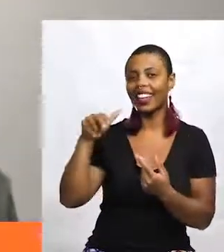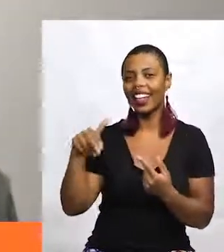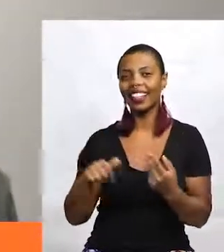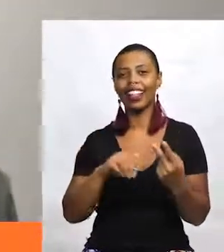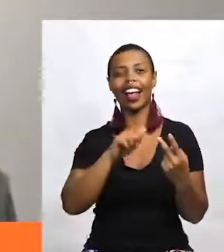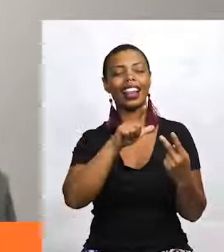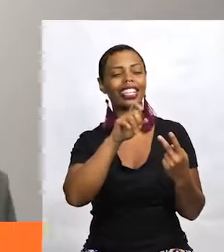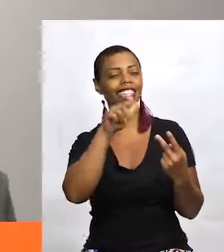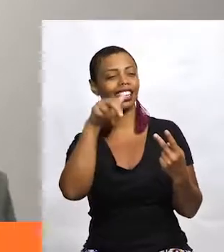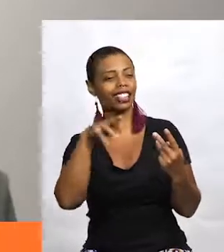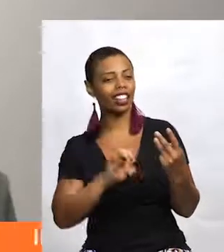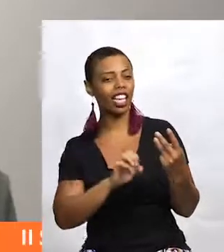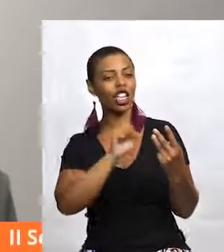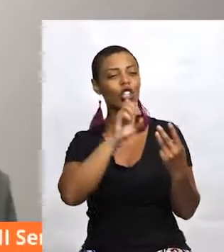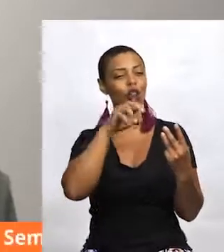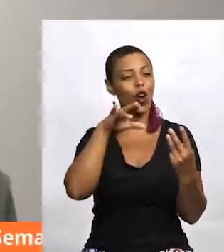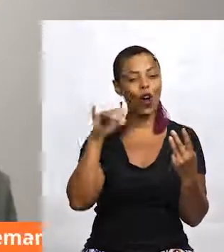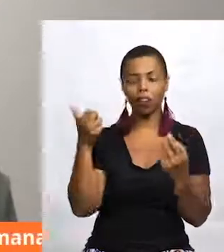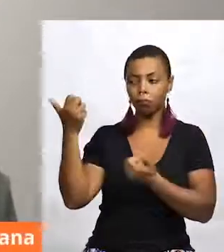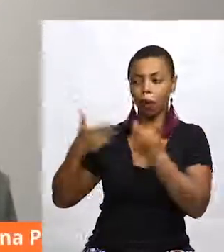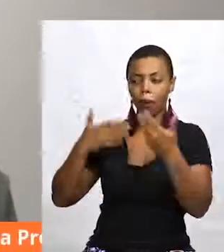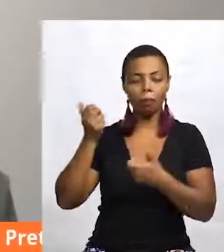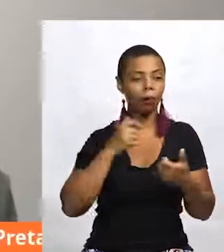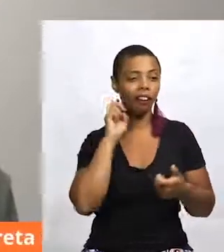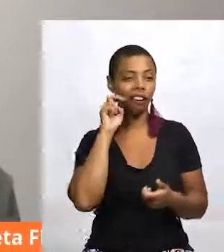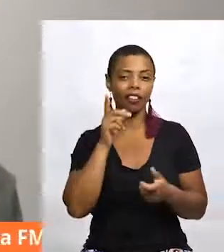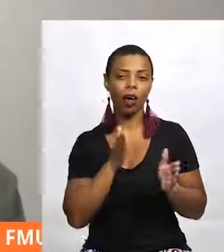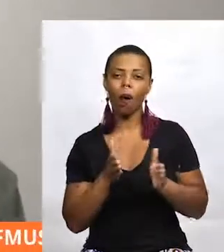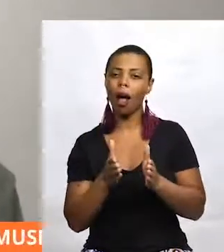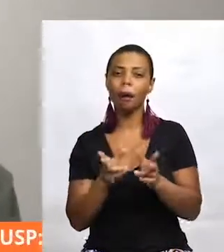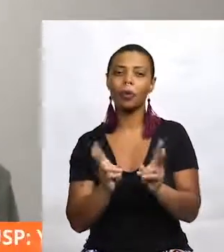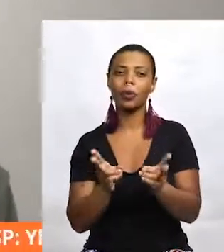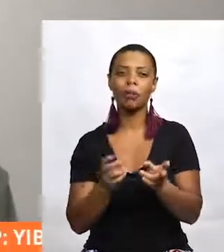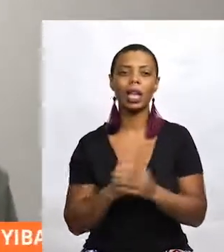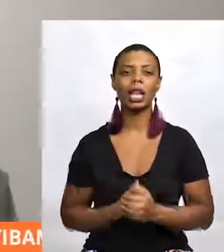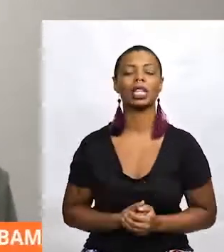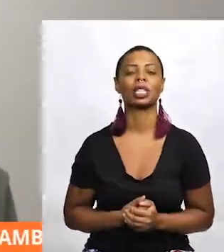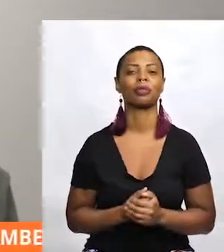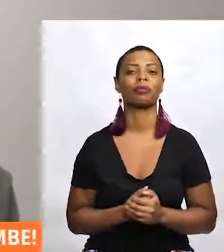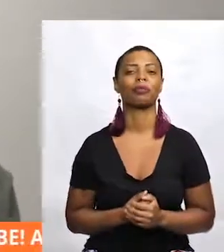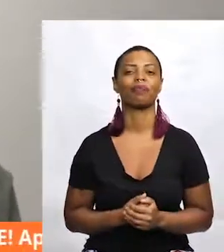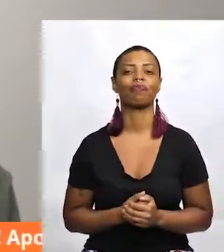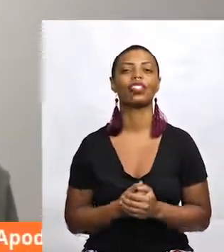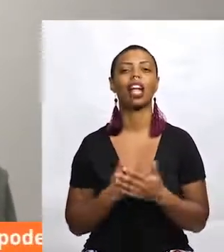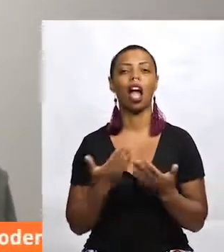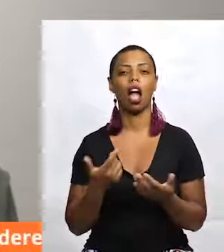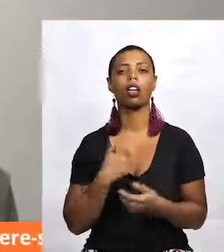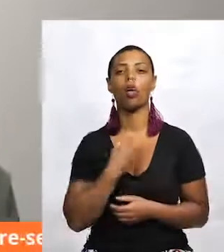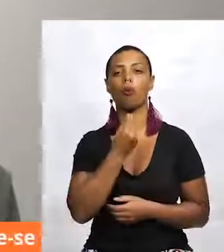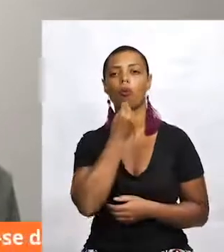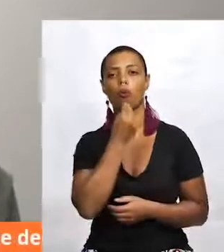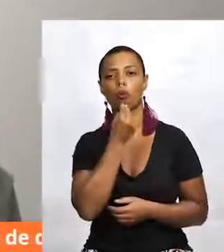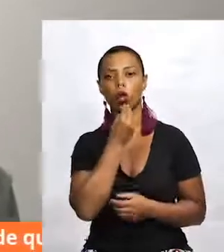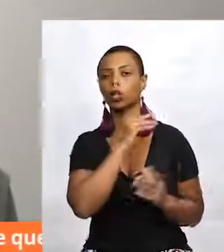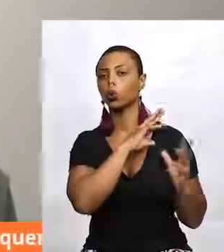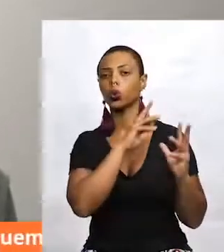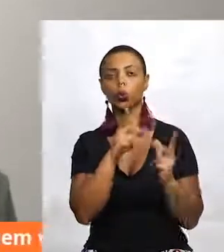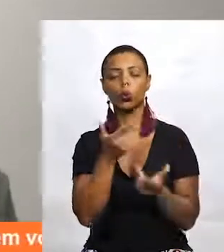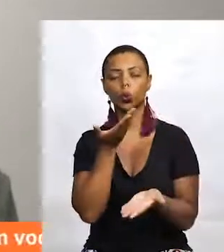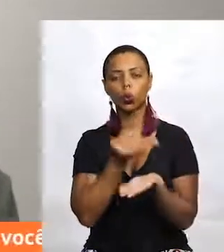professora Sônia, a gente vai ver que a gente está trilhando, que esse é o caminho. E eu tive a oportunidade, então, eu fiz todo o meu